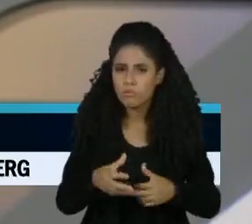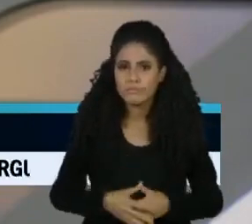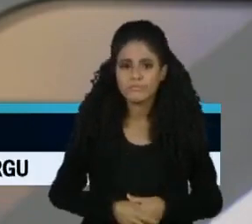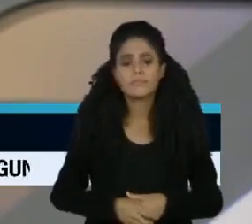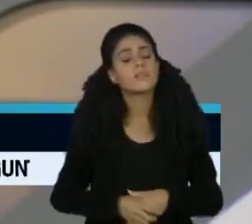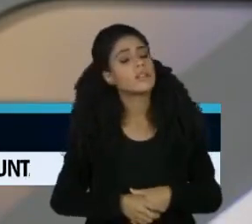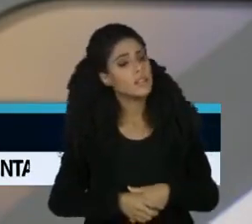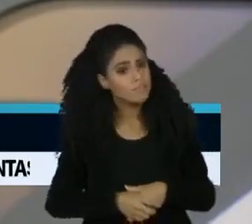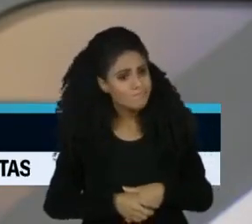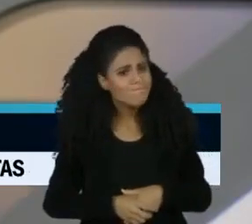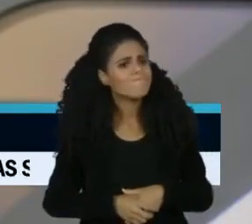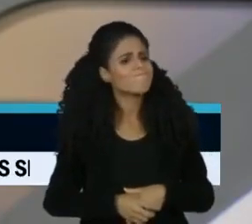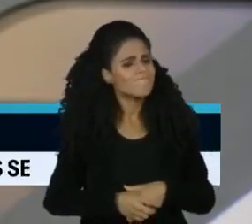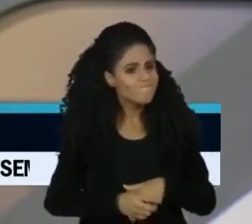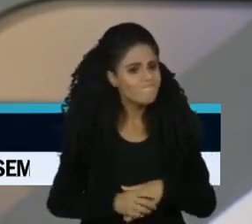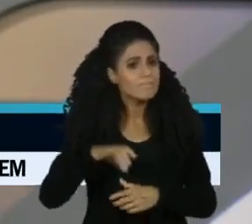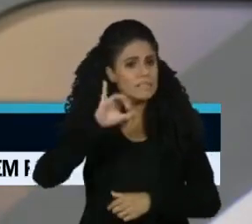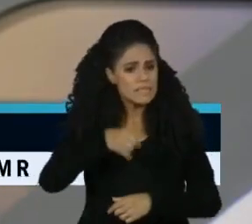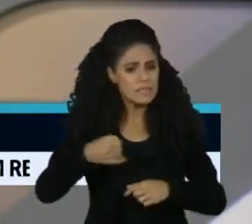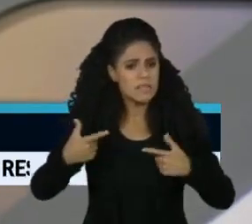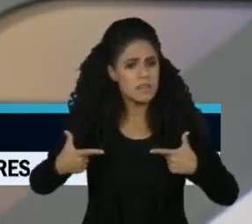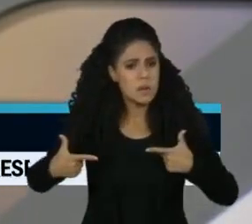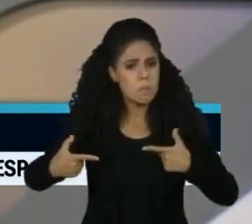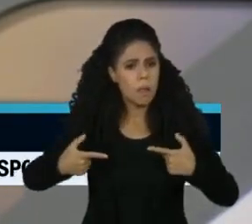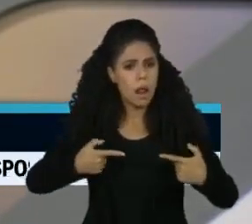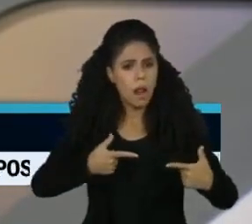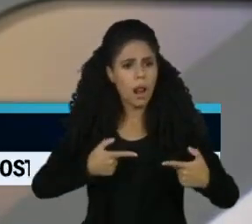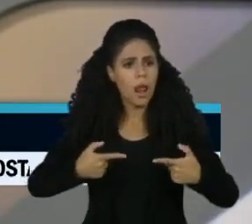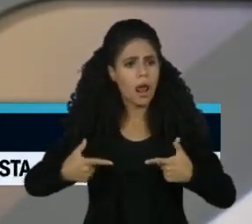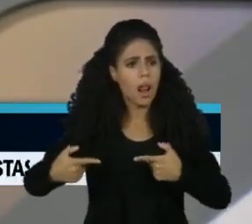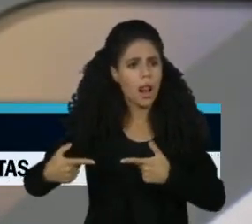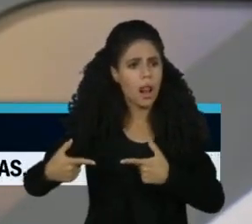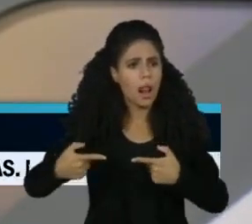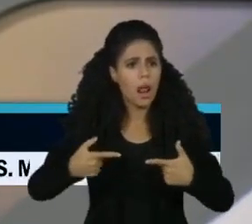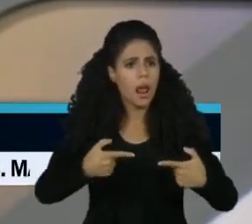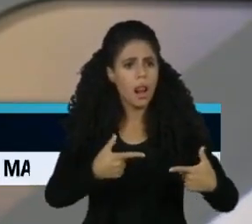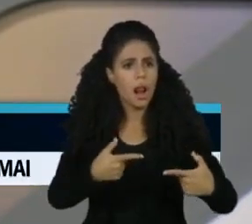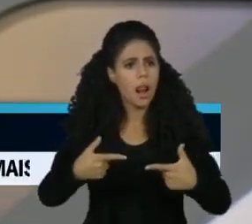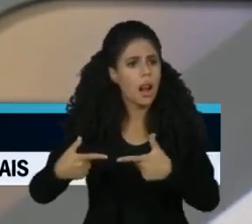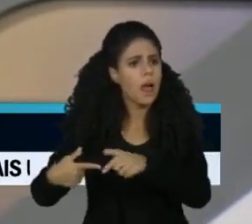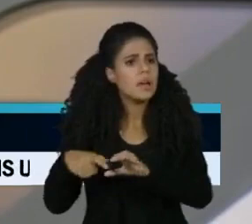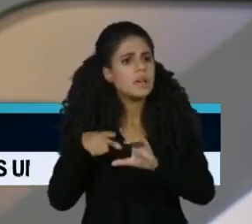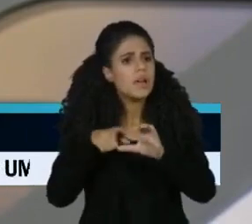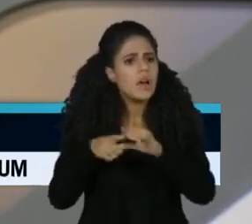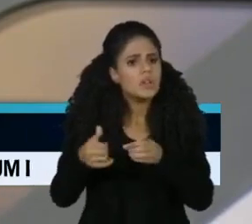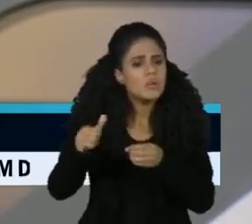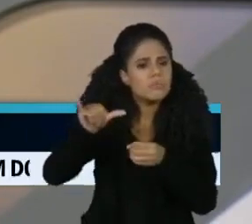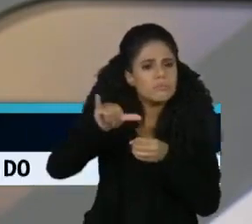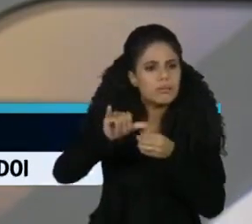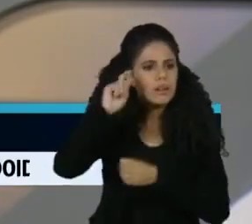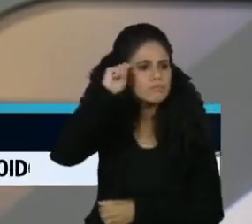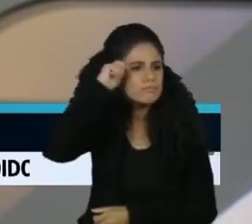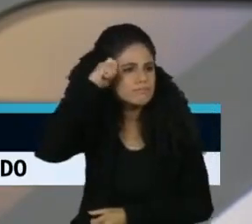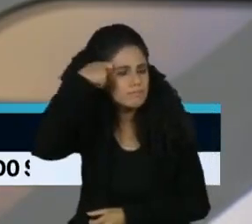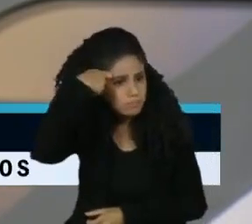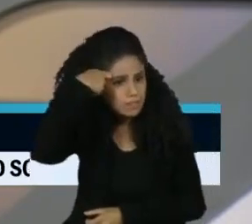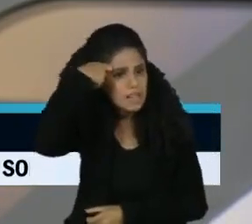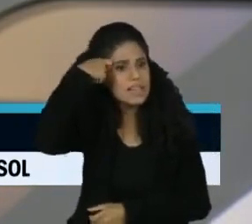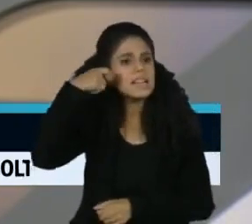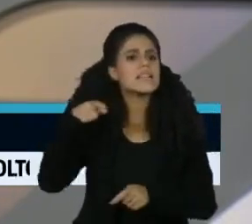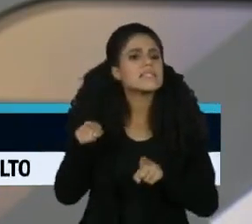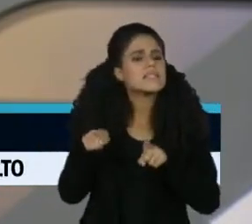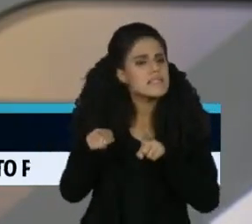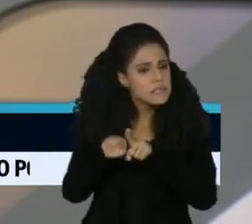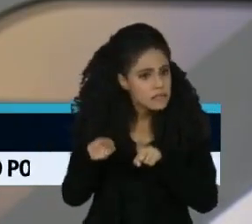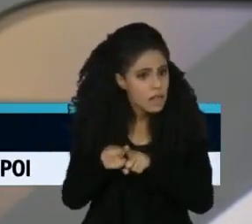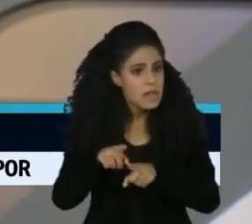guerra, eu vejo que ela trouxe um debate positivo, que é a dependência do petróleo e da Rússia. Quer dizer, de certa